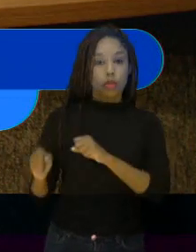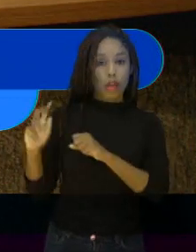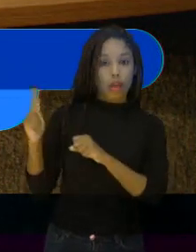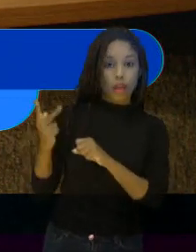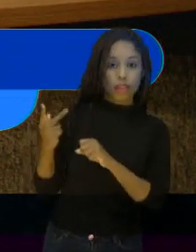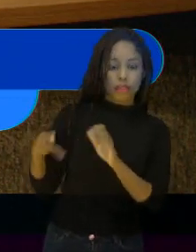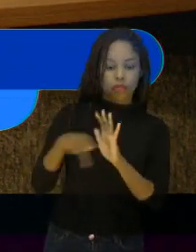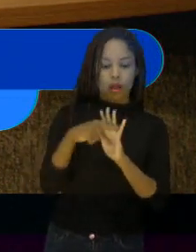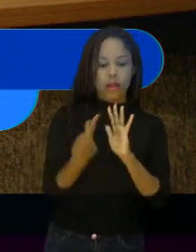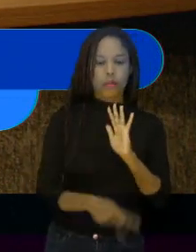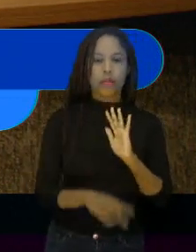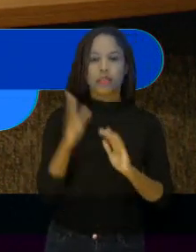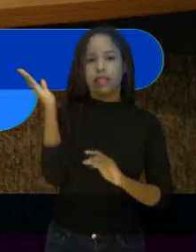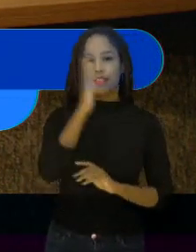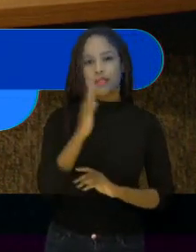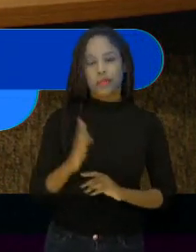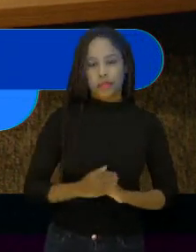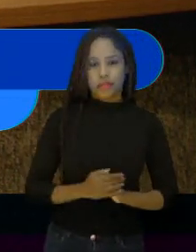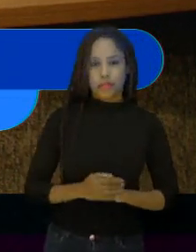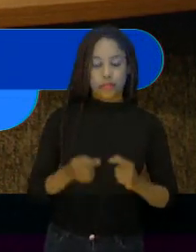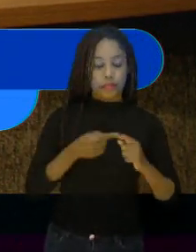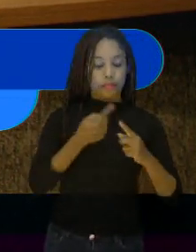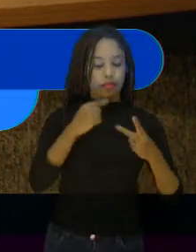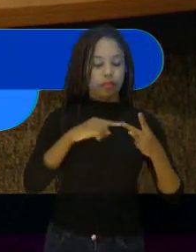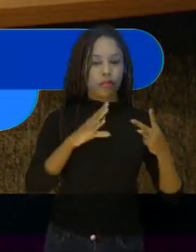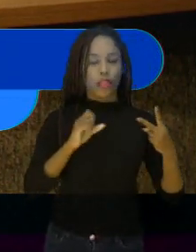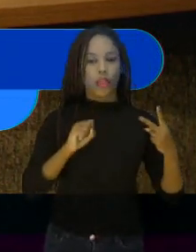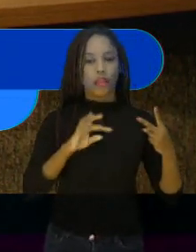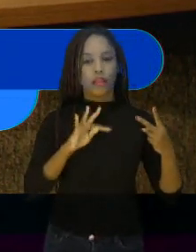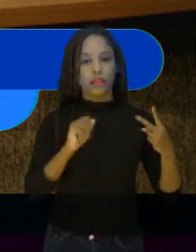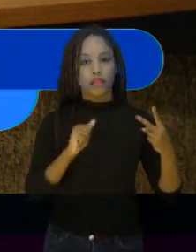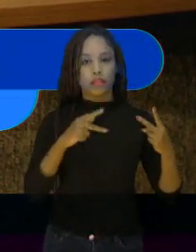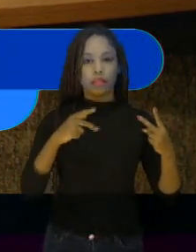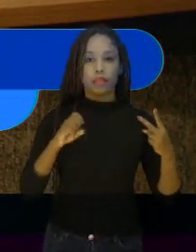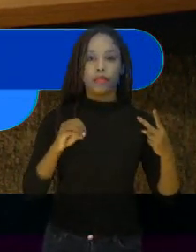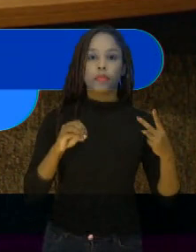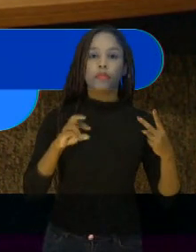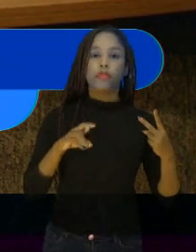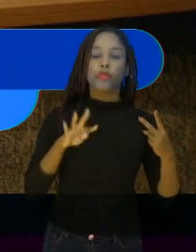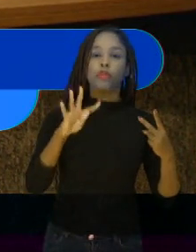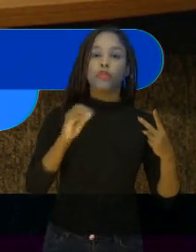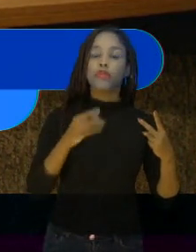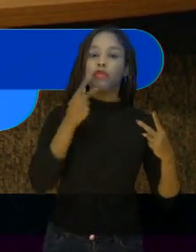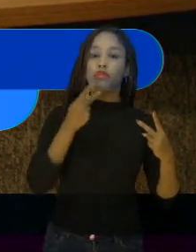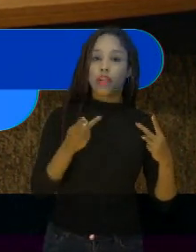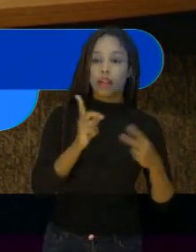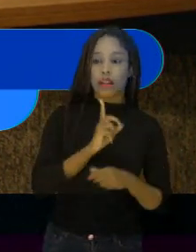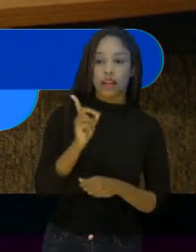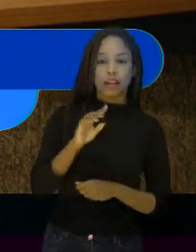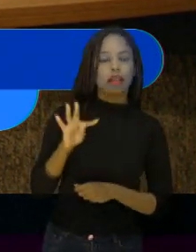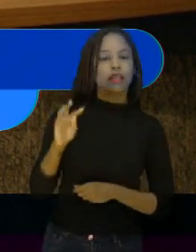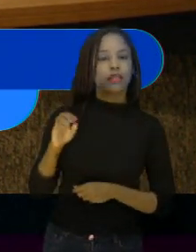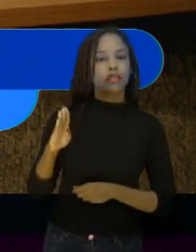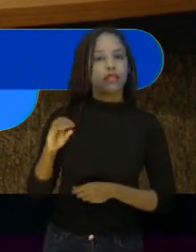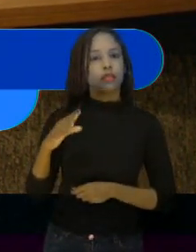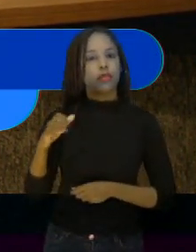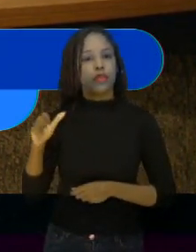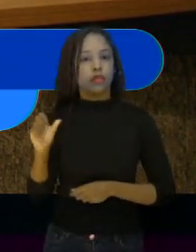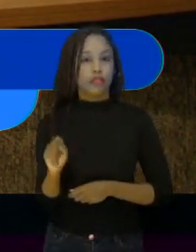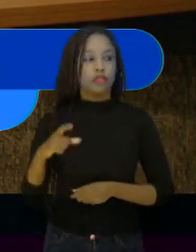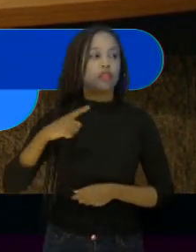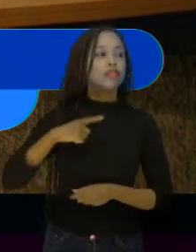no Brasil. Já o mestre Costa Porto, dizia ele que foi em Tabocas que cimentou a epopeia da